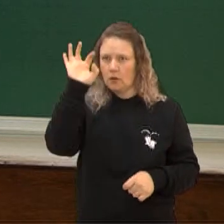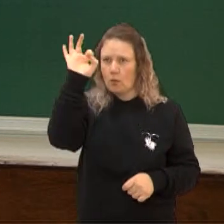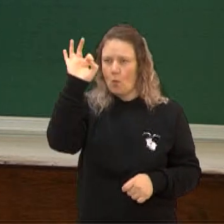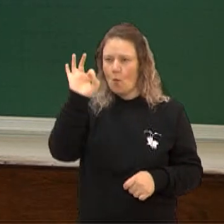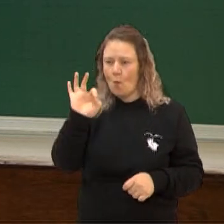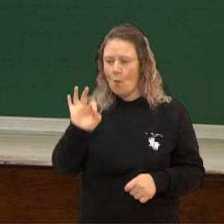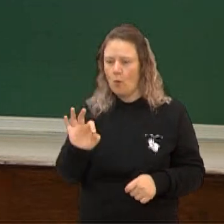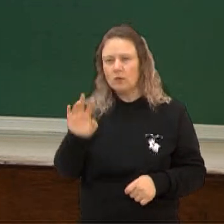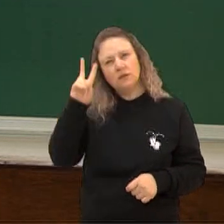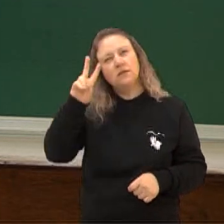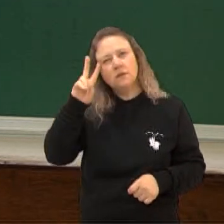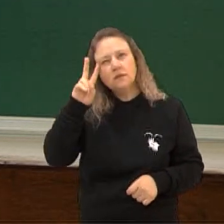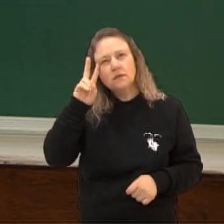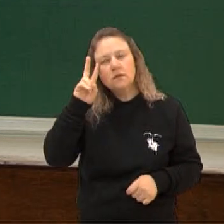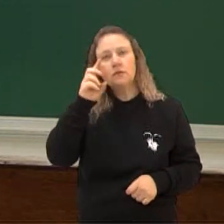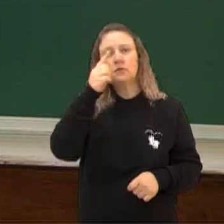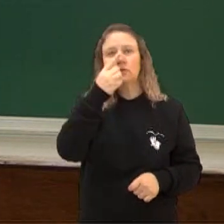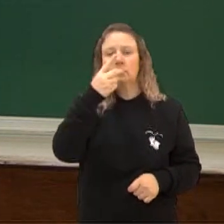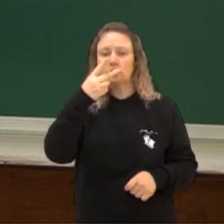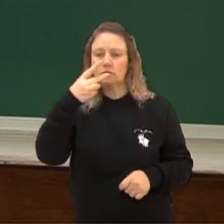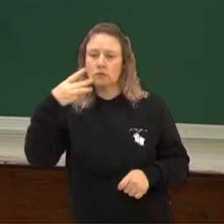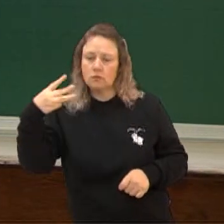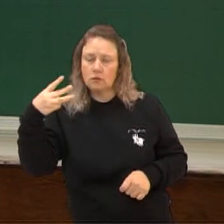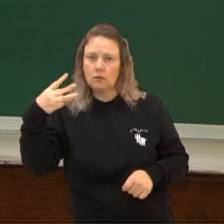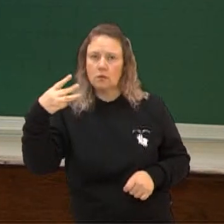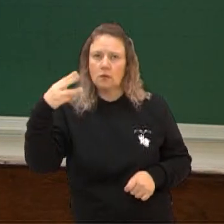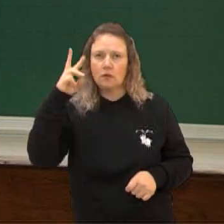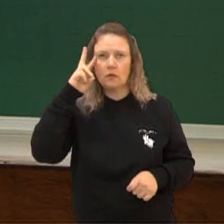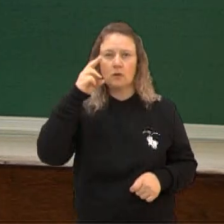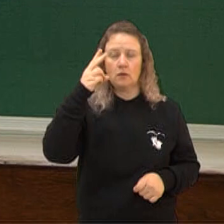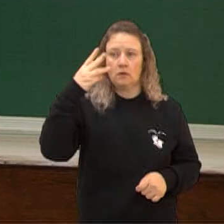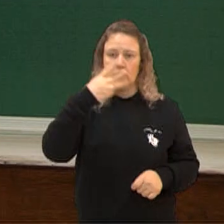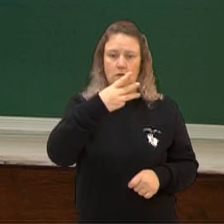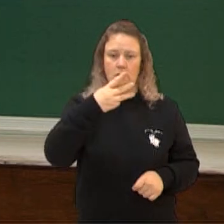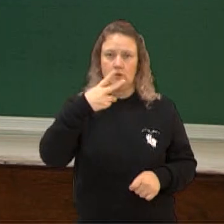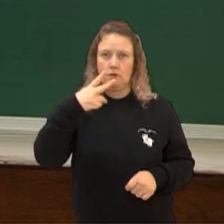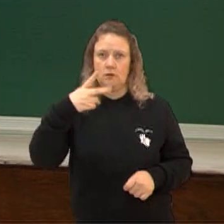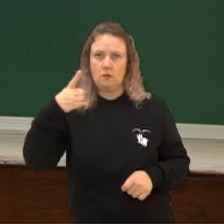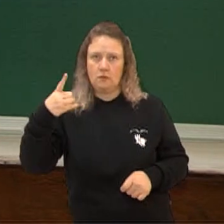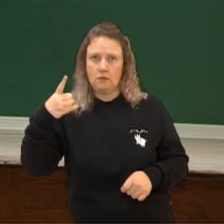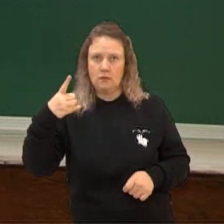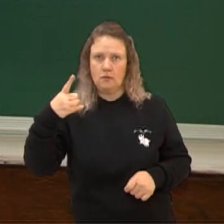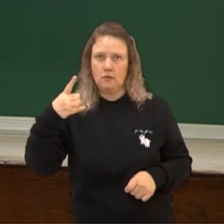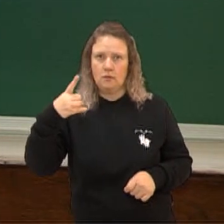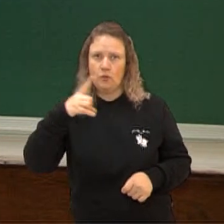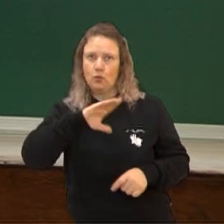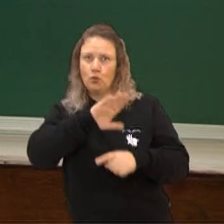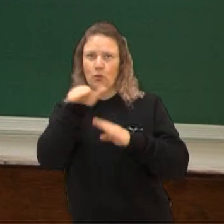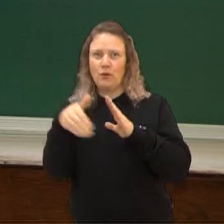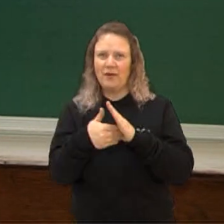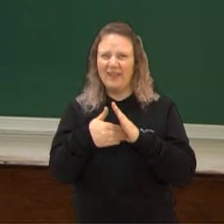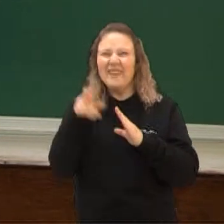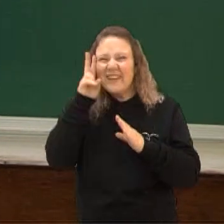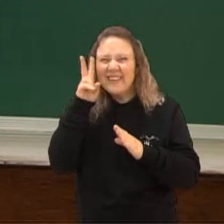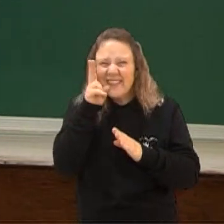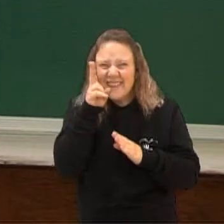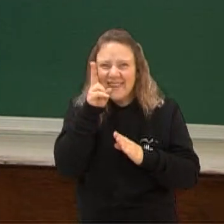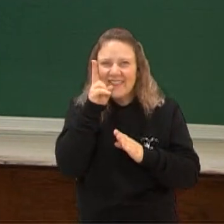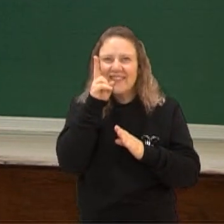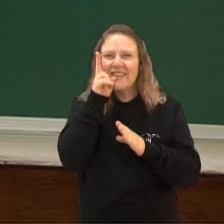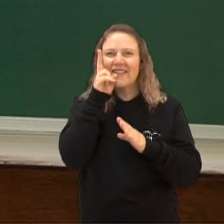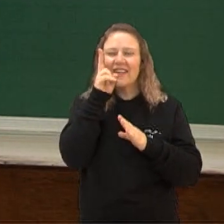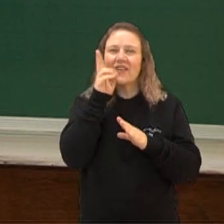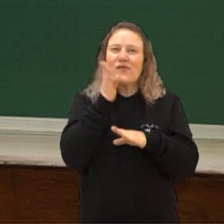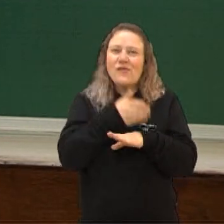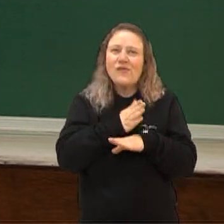aulas atrás, né? 1, 2, 3, 3, 2, 1, tudo sobre 2, só não vai raiz no 1, lembram disso? Então,